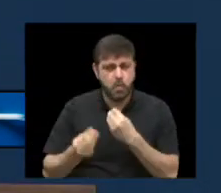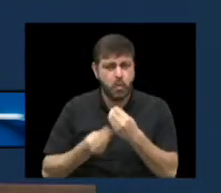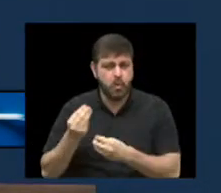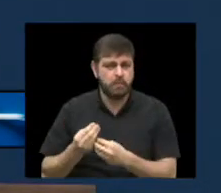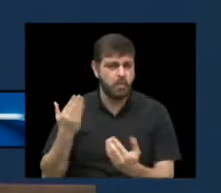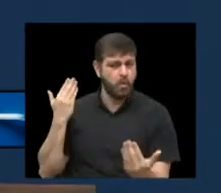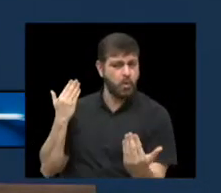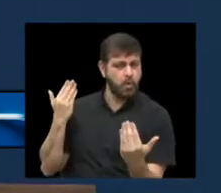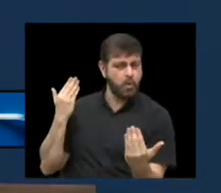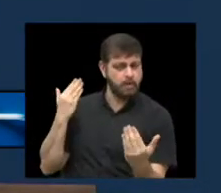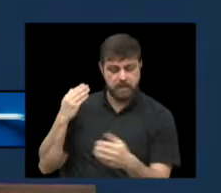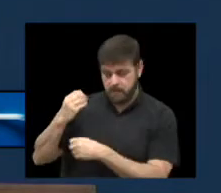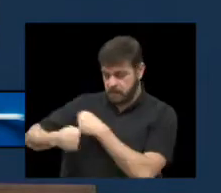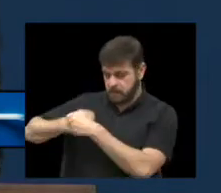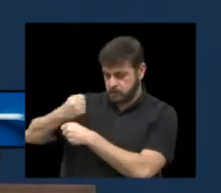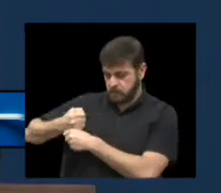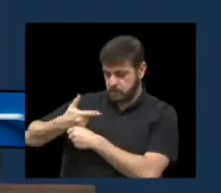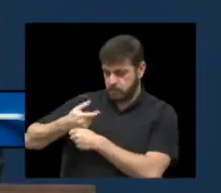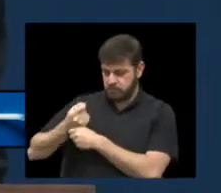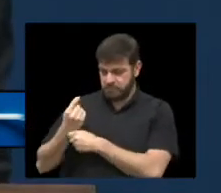de